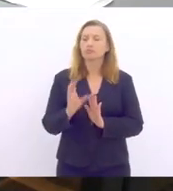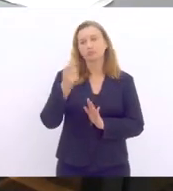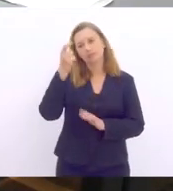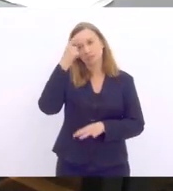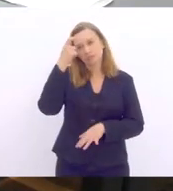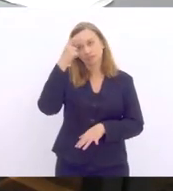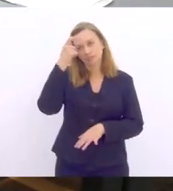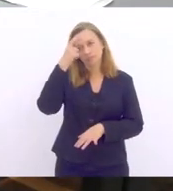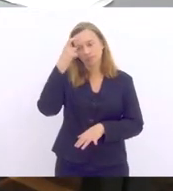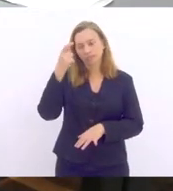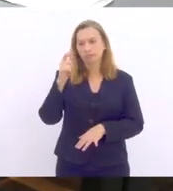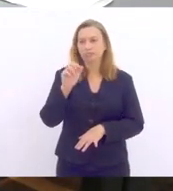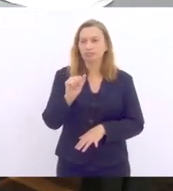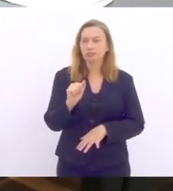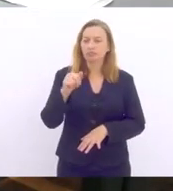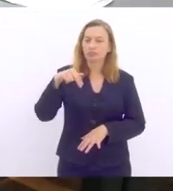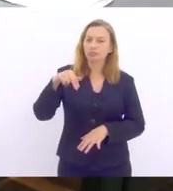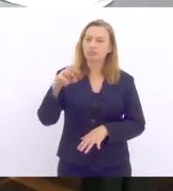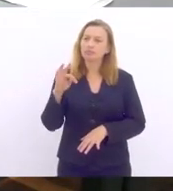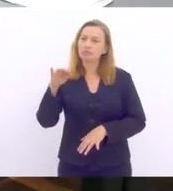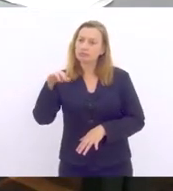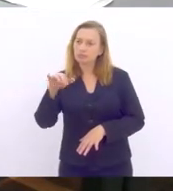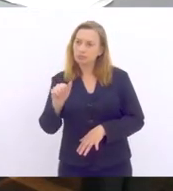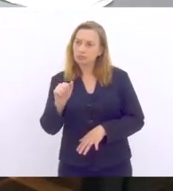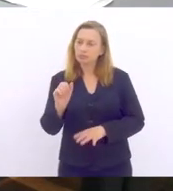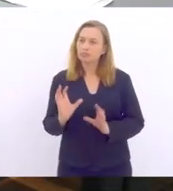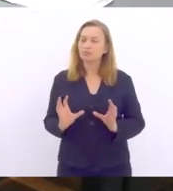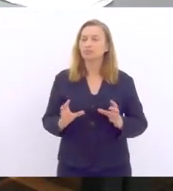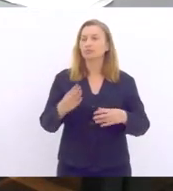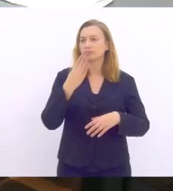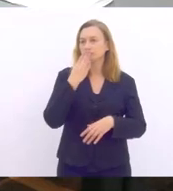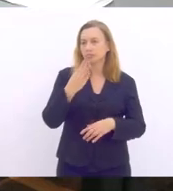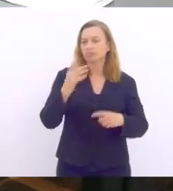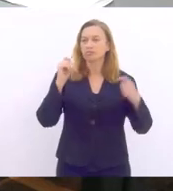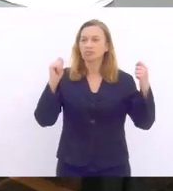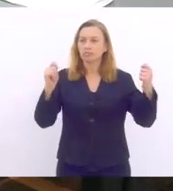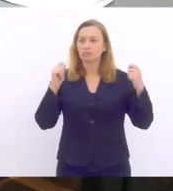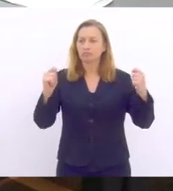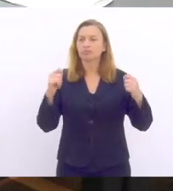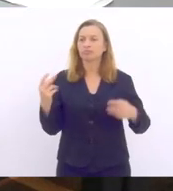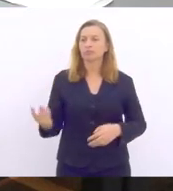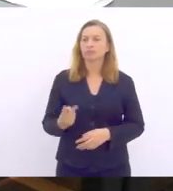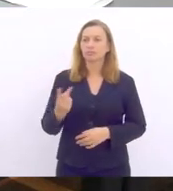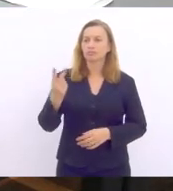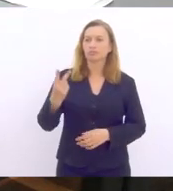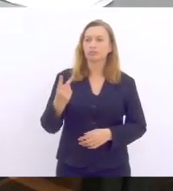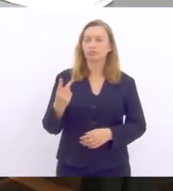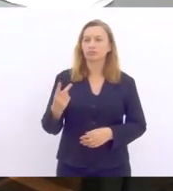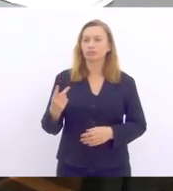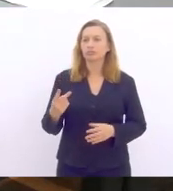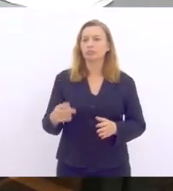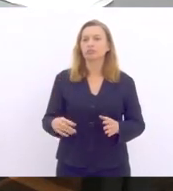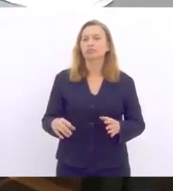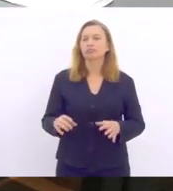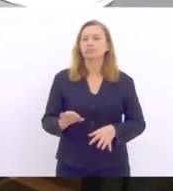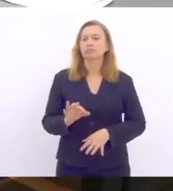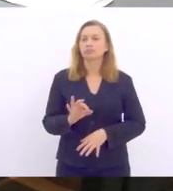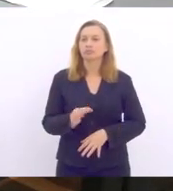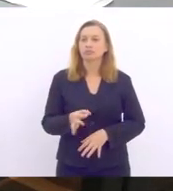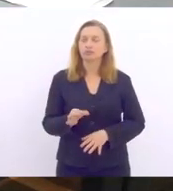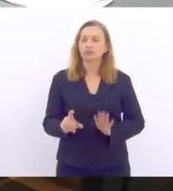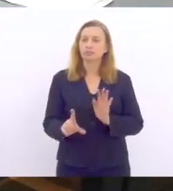em relação à anistia das torcidas e prestigiar o princípio do devido processo legal.